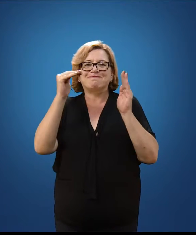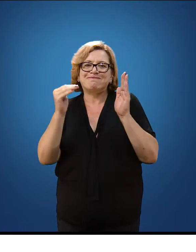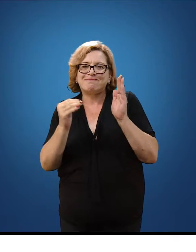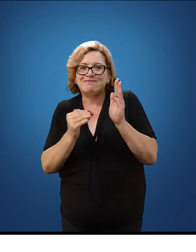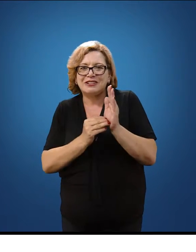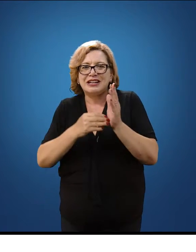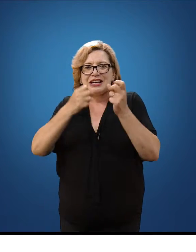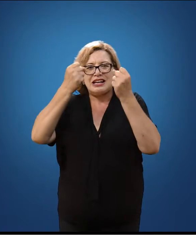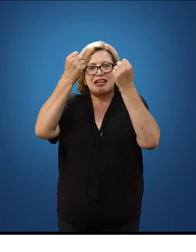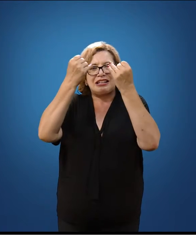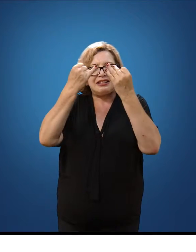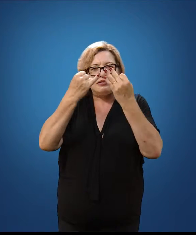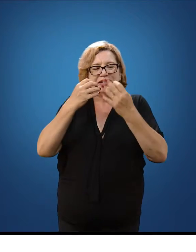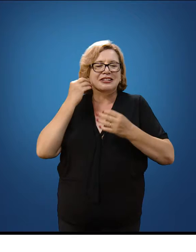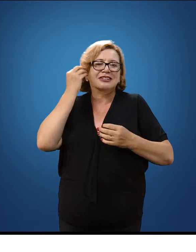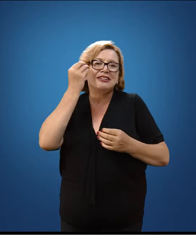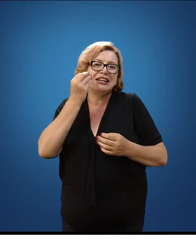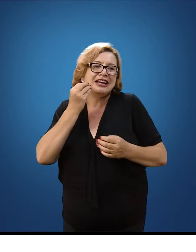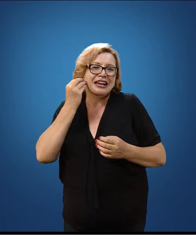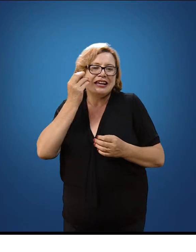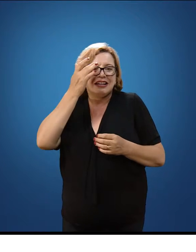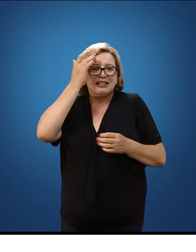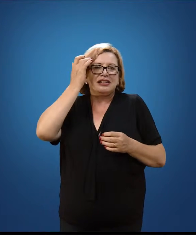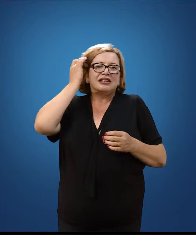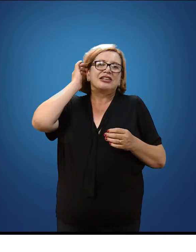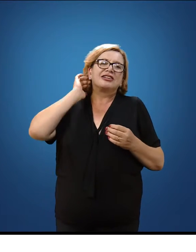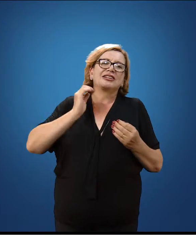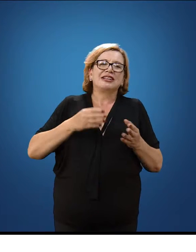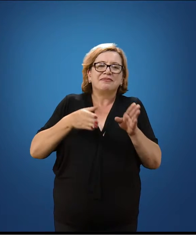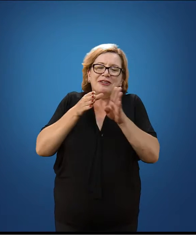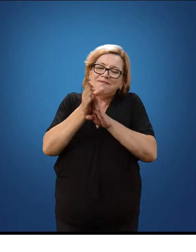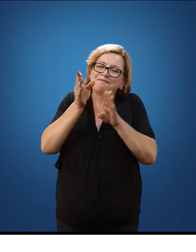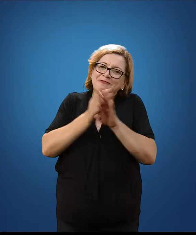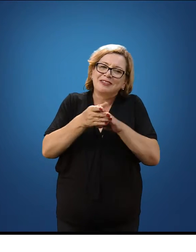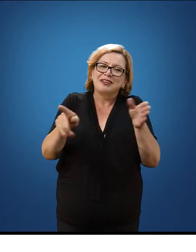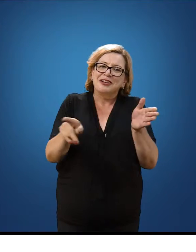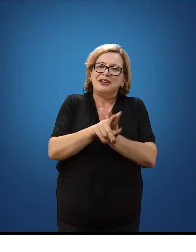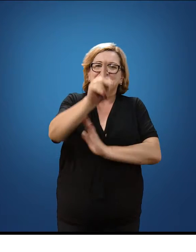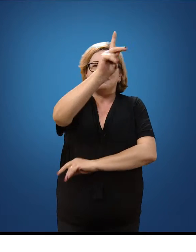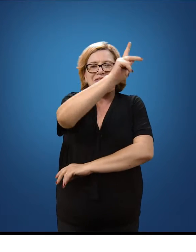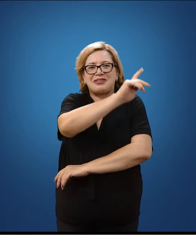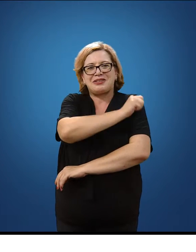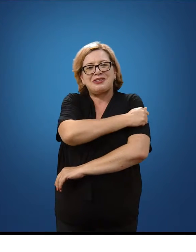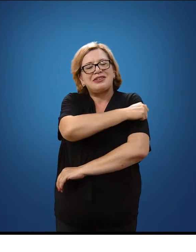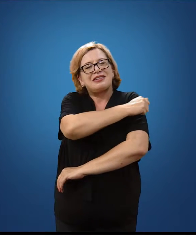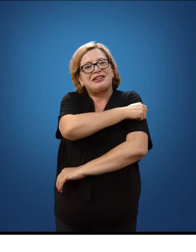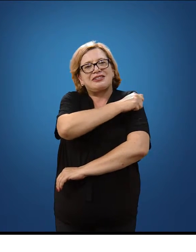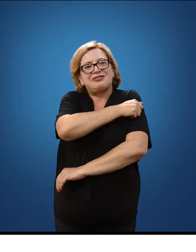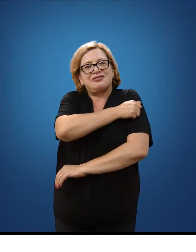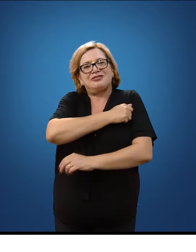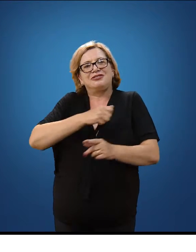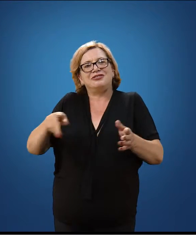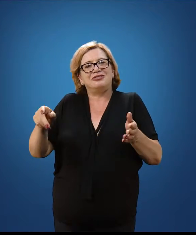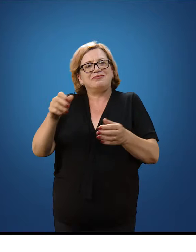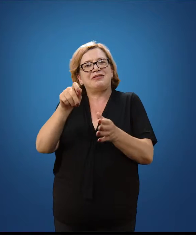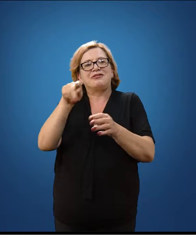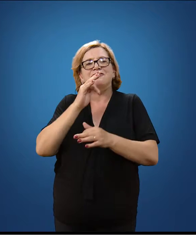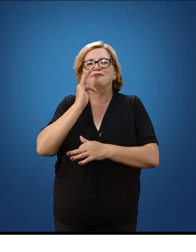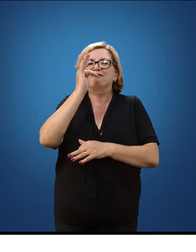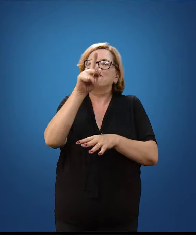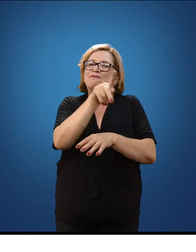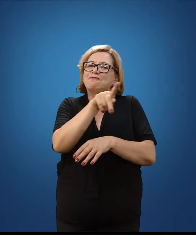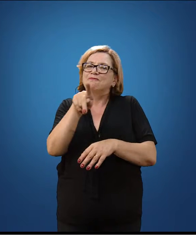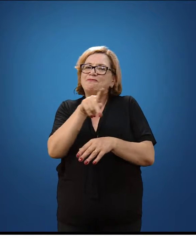né, trazendo aí toda a sua experiência e dando aí algumas dicas e sugestões para esses professores de sociologia que estão nos